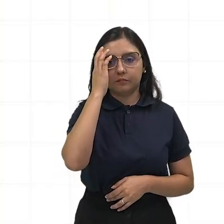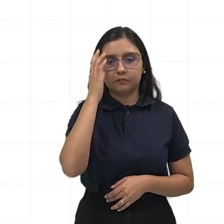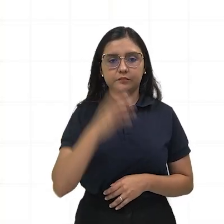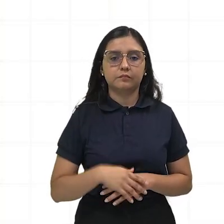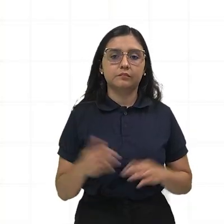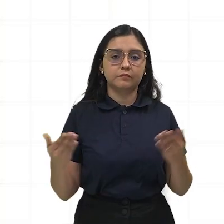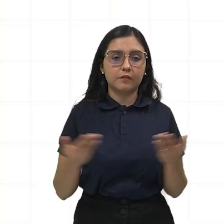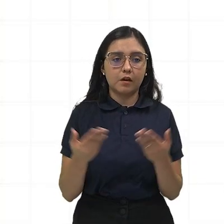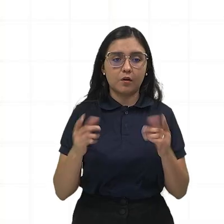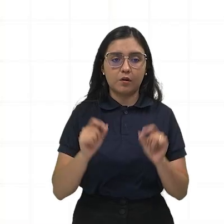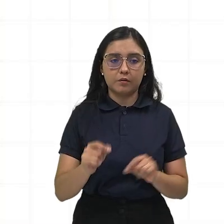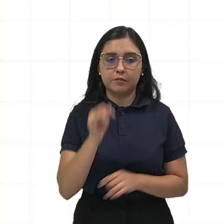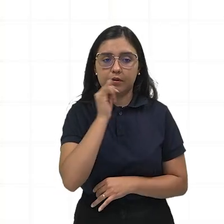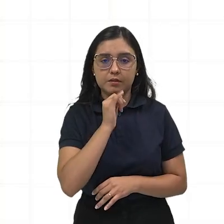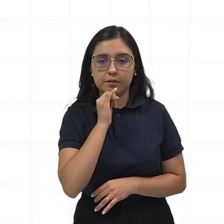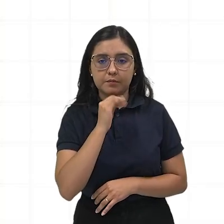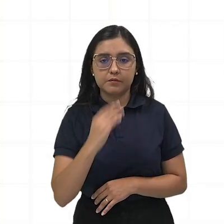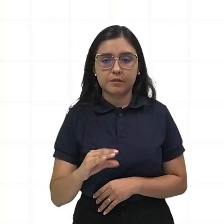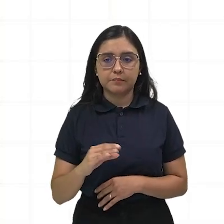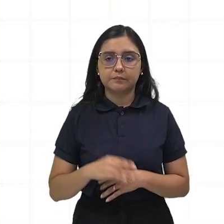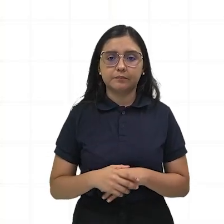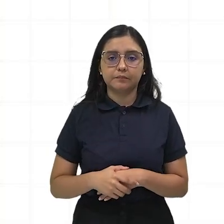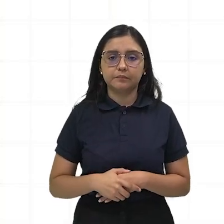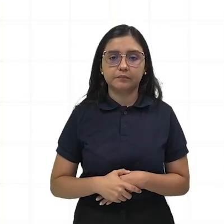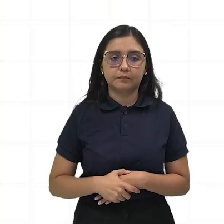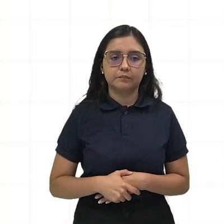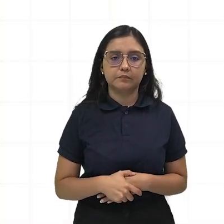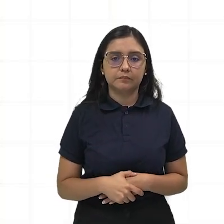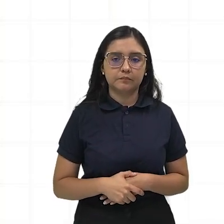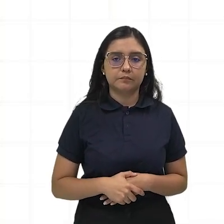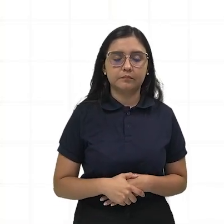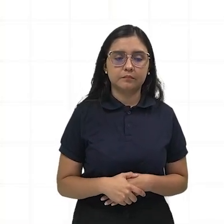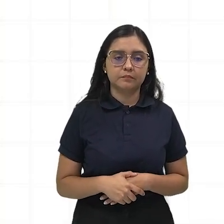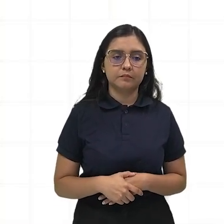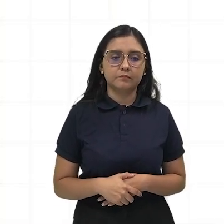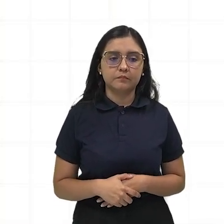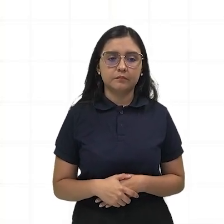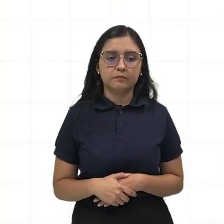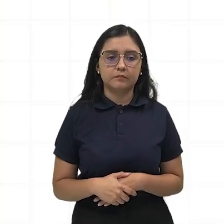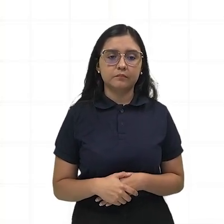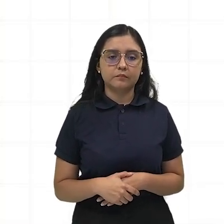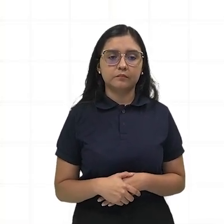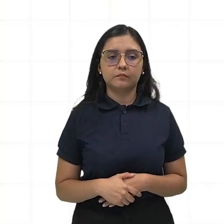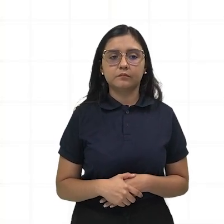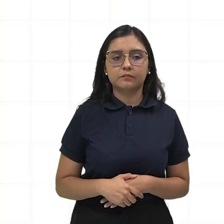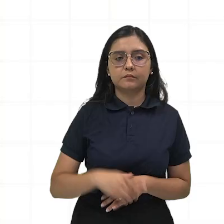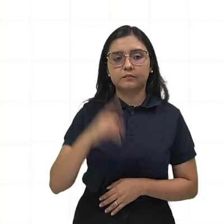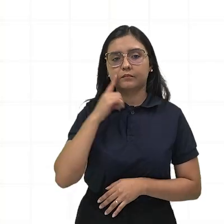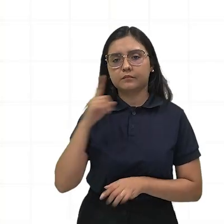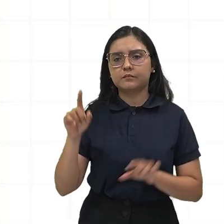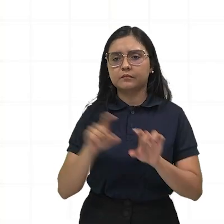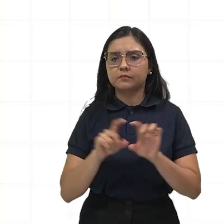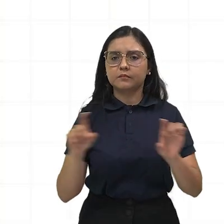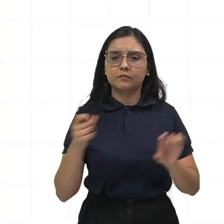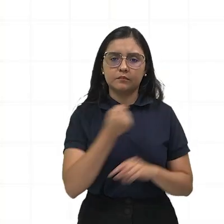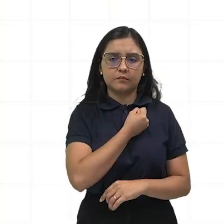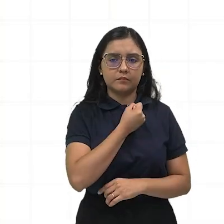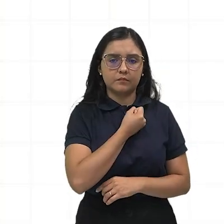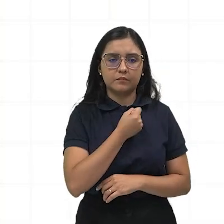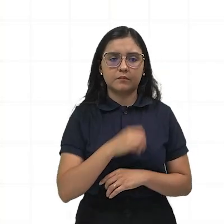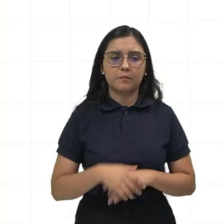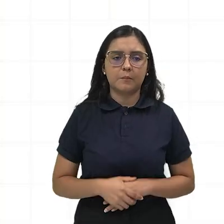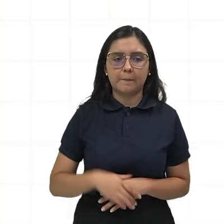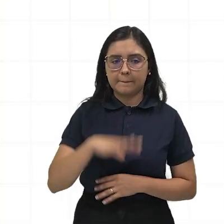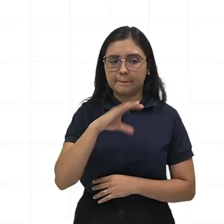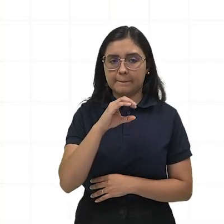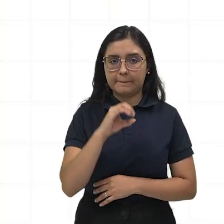ao exemplo C. No exemplo C, nós temos o seguinte, ó. Olha o número, quanto está aqui. O número ele